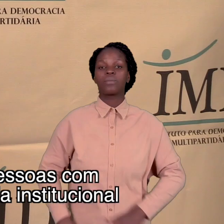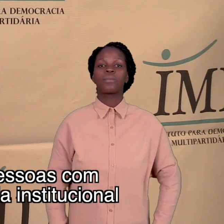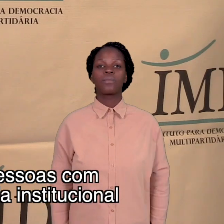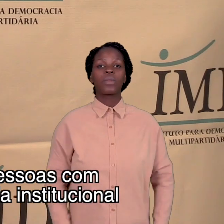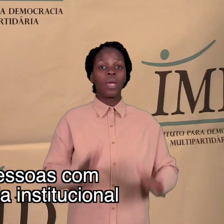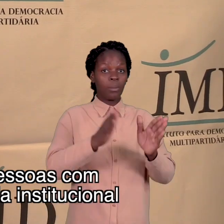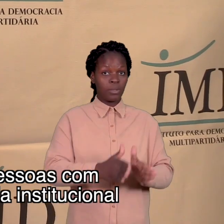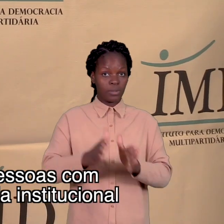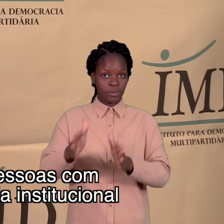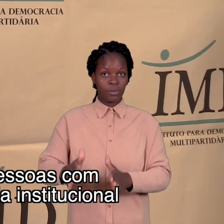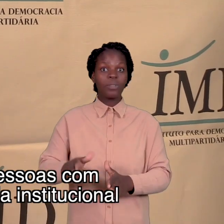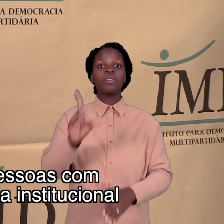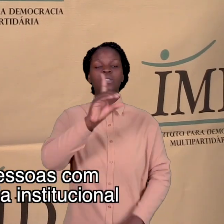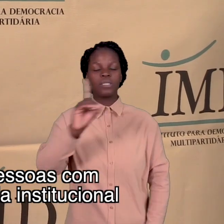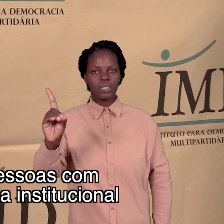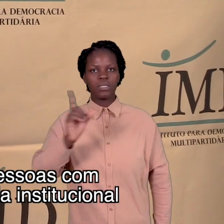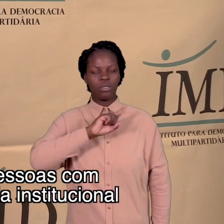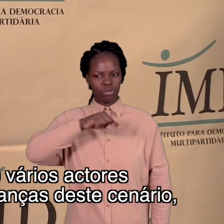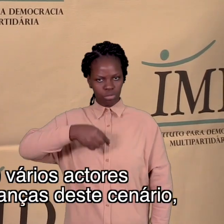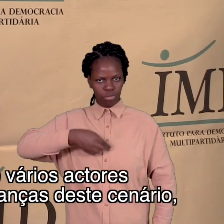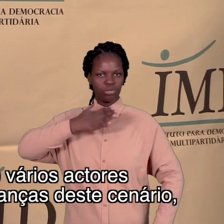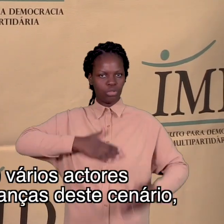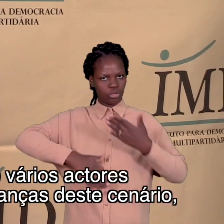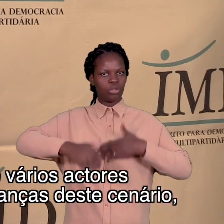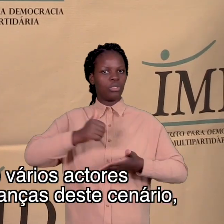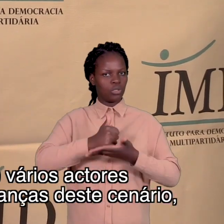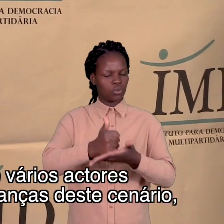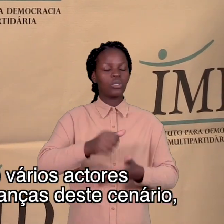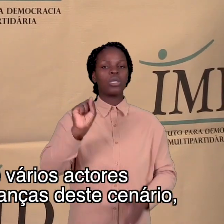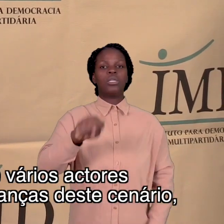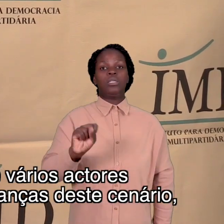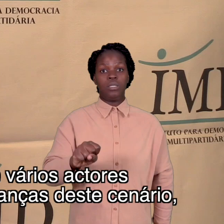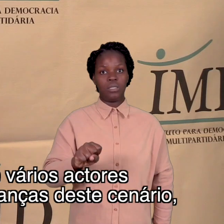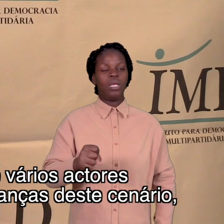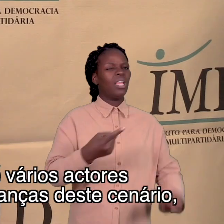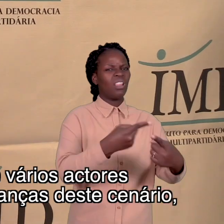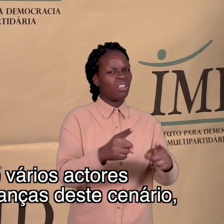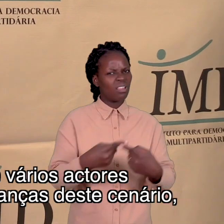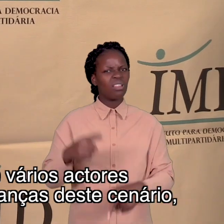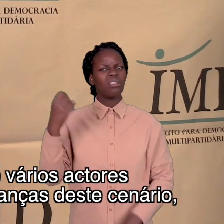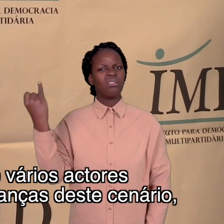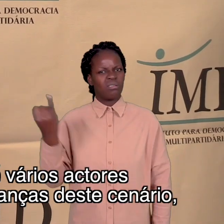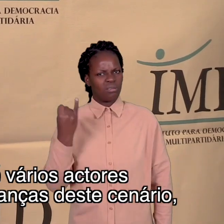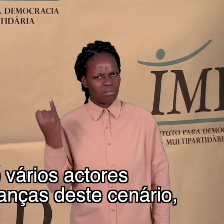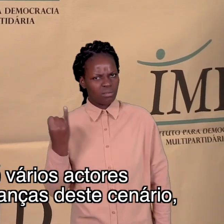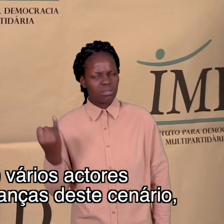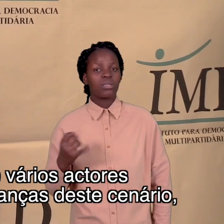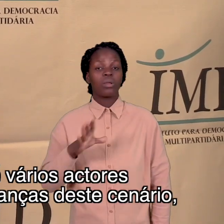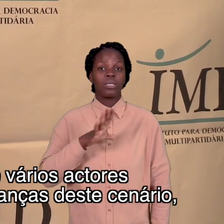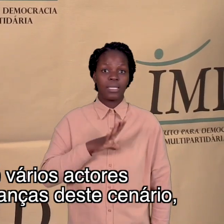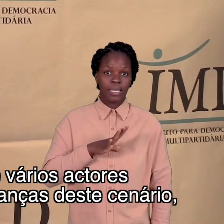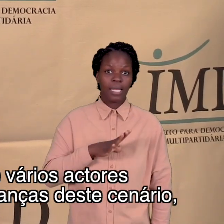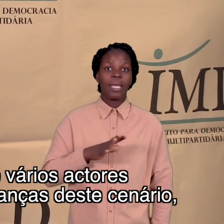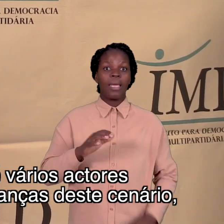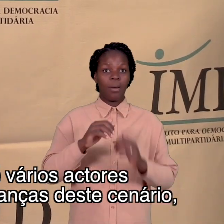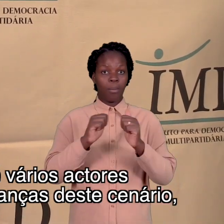deficiência fazem parte da nossa agenda institucional. É por isso que, diante das várias instituições e dos vários atores relevantes que podem tomar